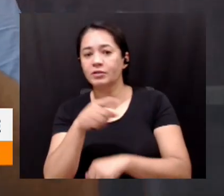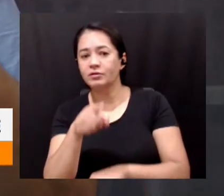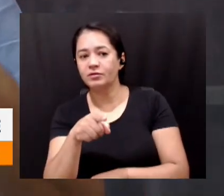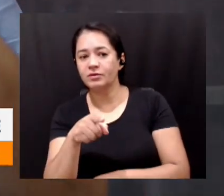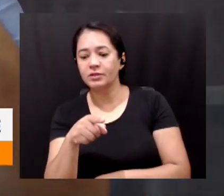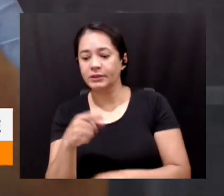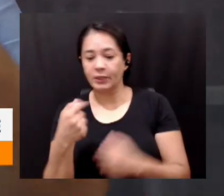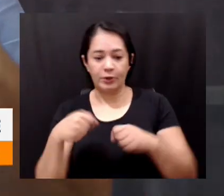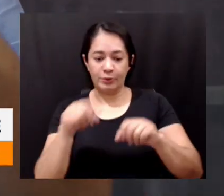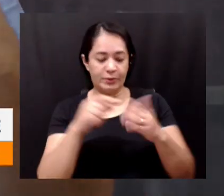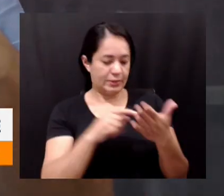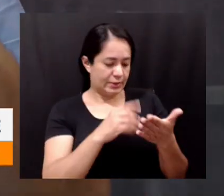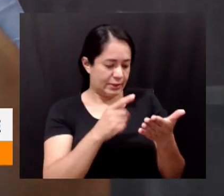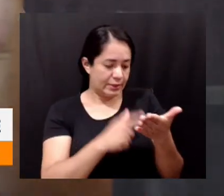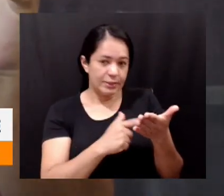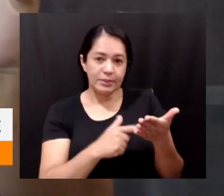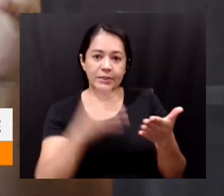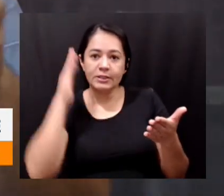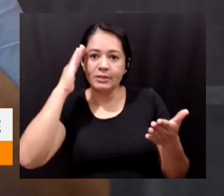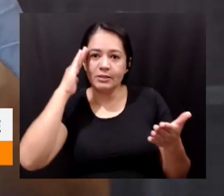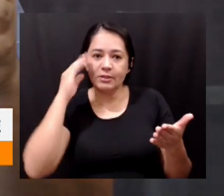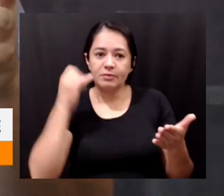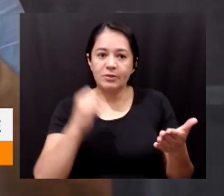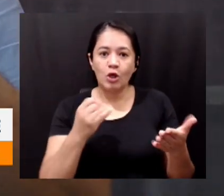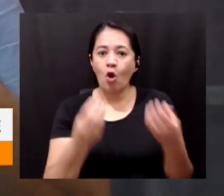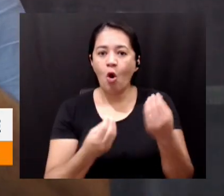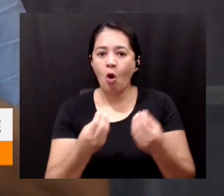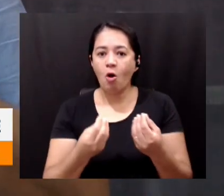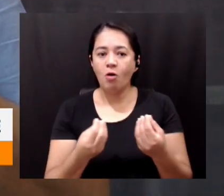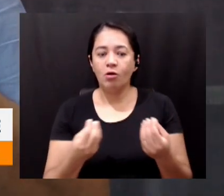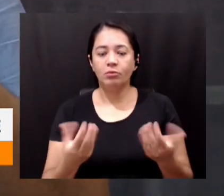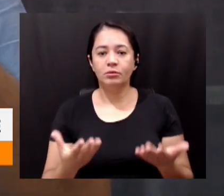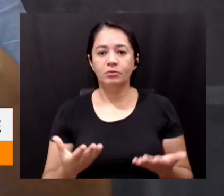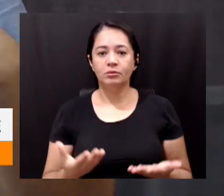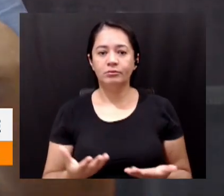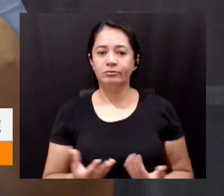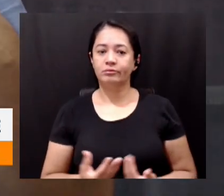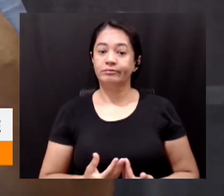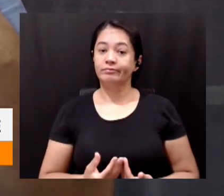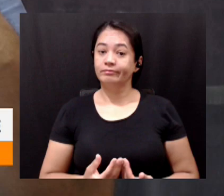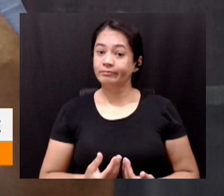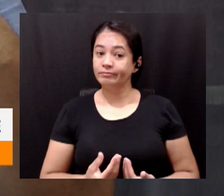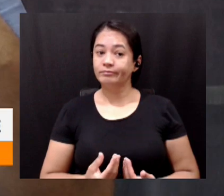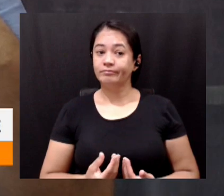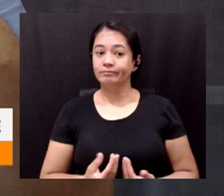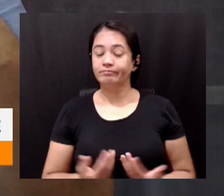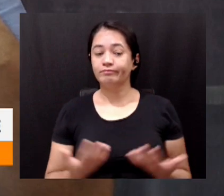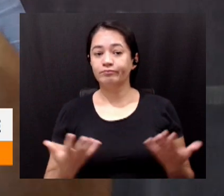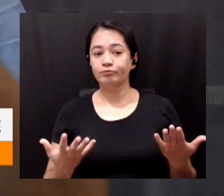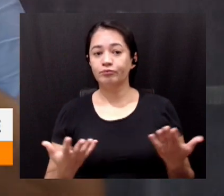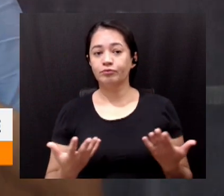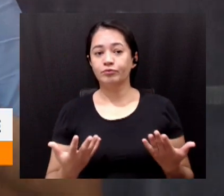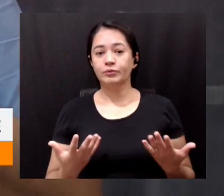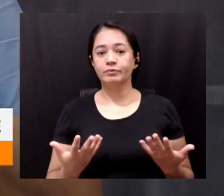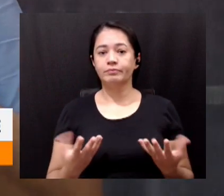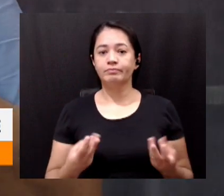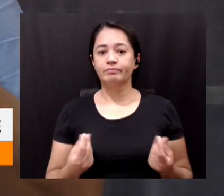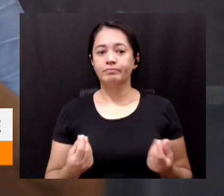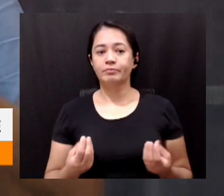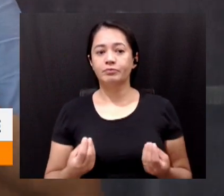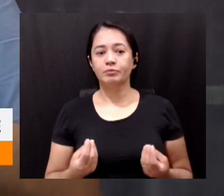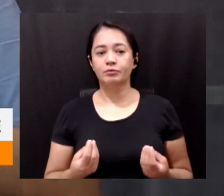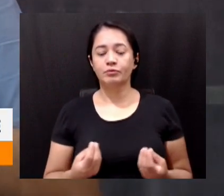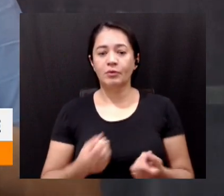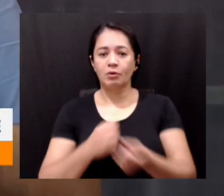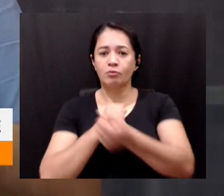celular porque eu preciso ver como é que está ali a situação, né? Então o vício comportamental, ele